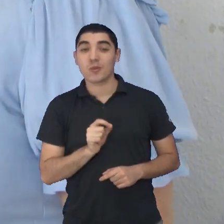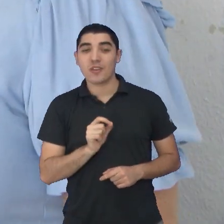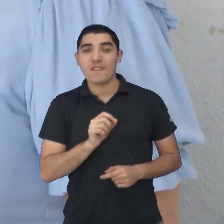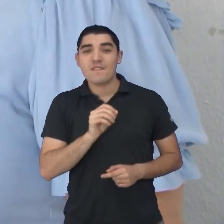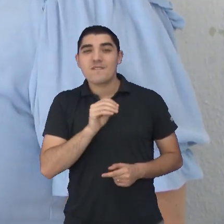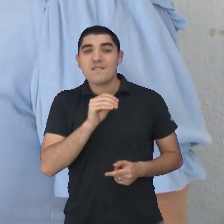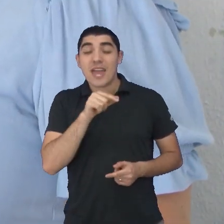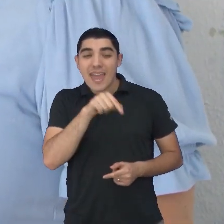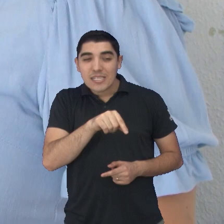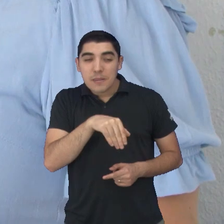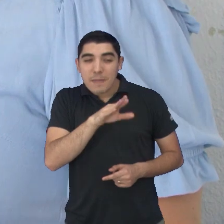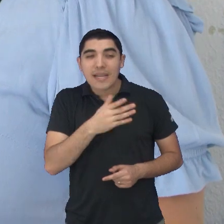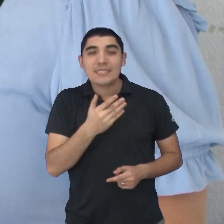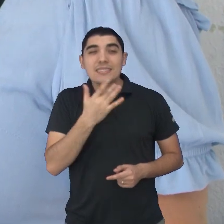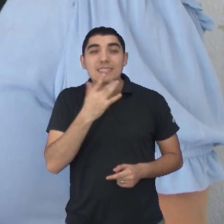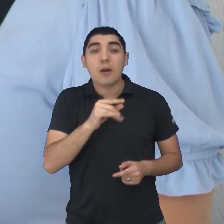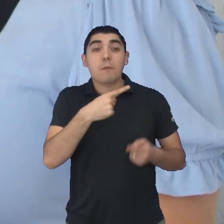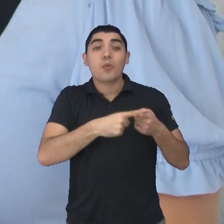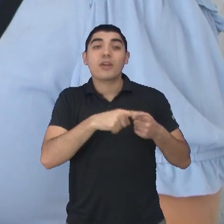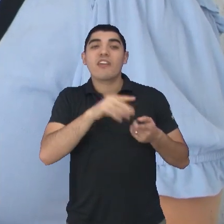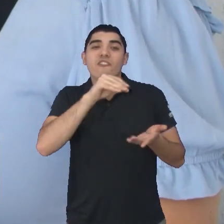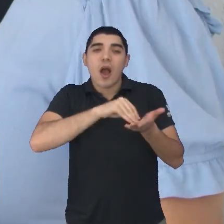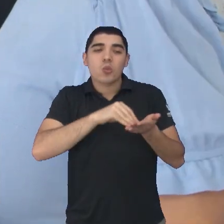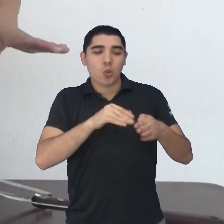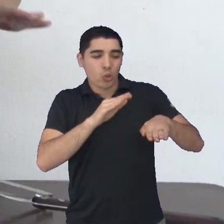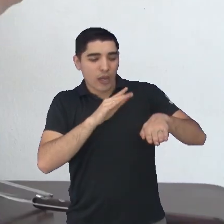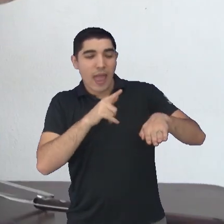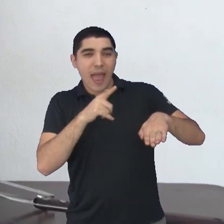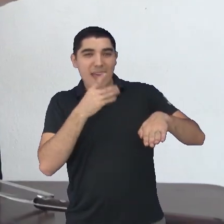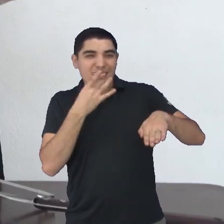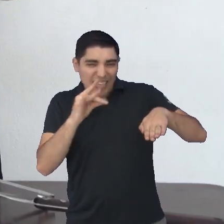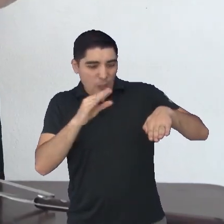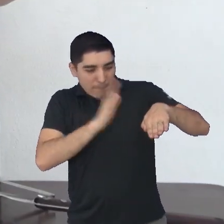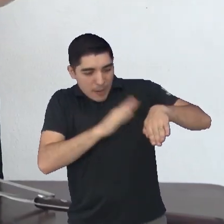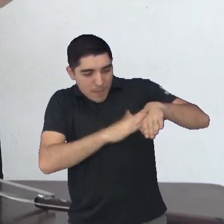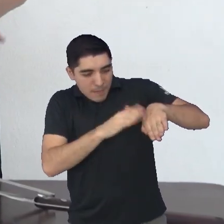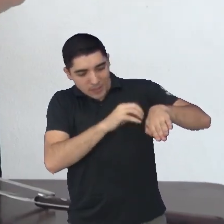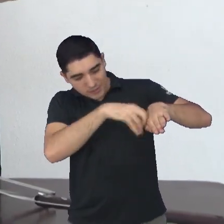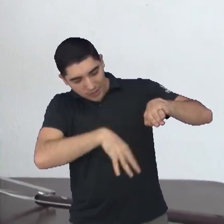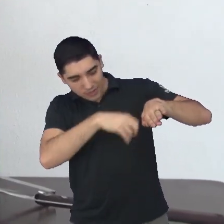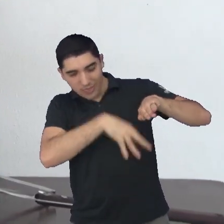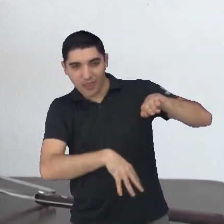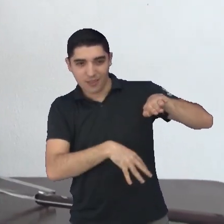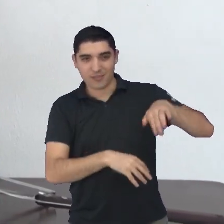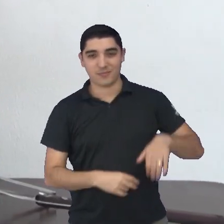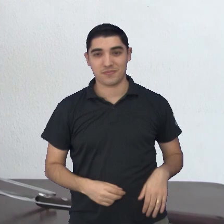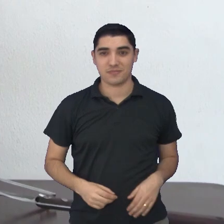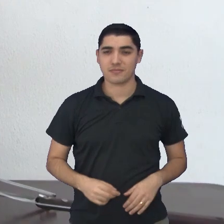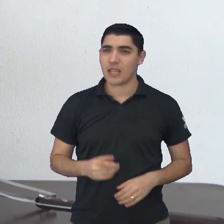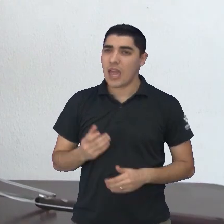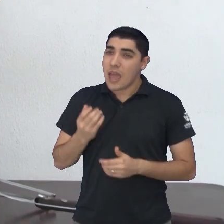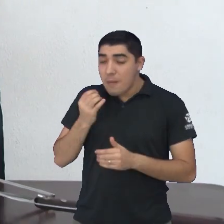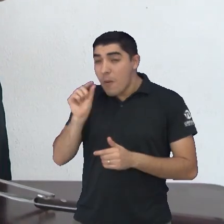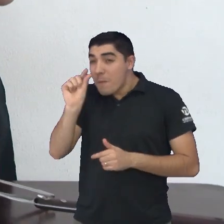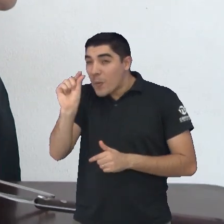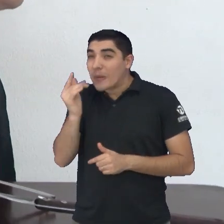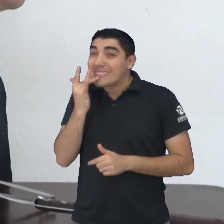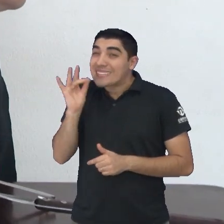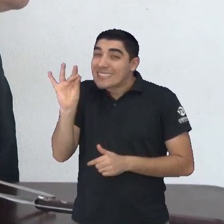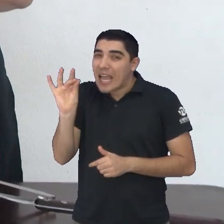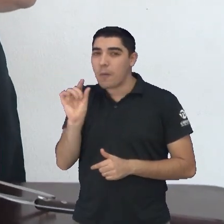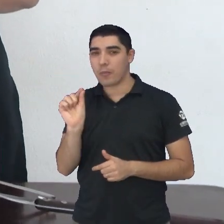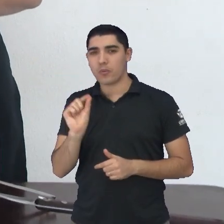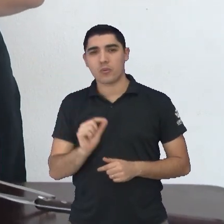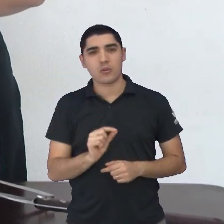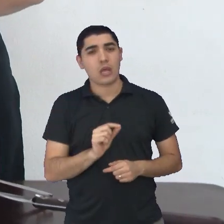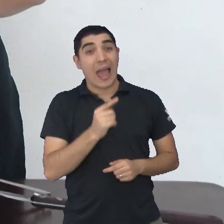pouquinho mais salgada, você bateu, tinha que bater demais. Ela ficou boa. Tá, então pela primeira vez, Não, tá ótima. ficou um pouquinho salgada, mas ficou